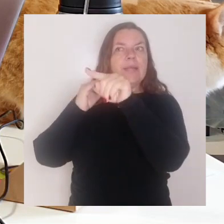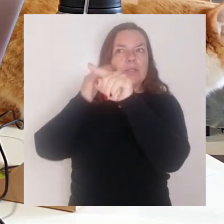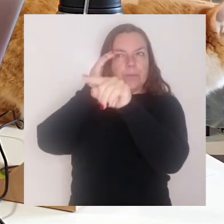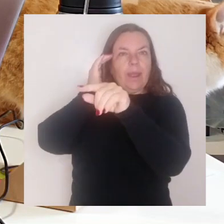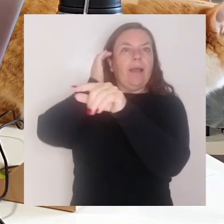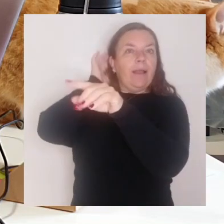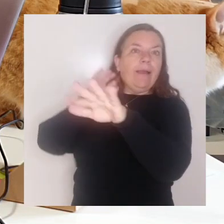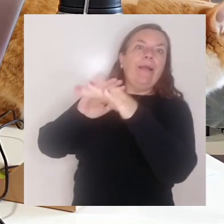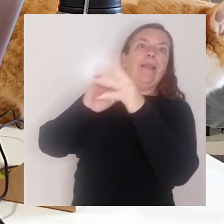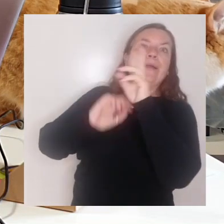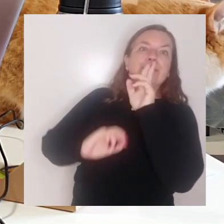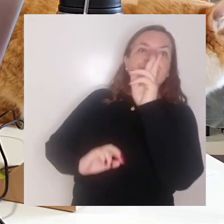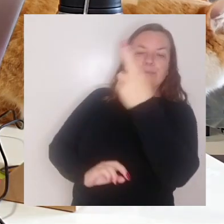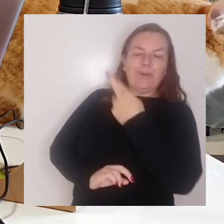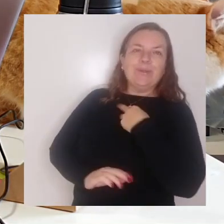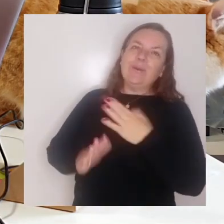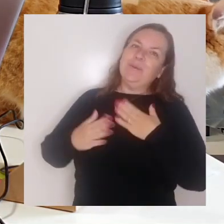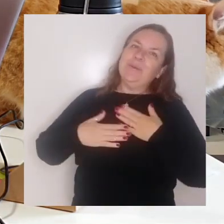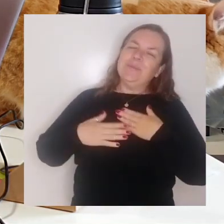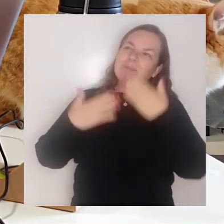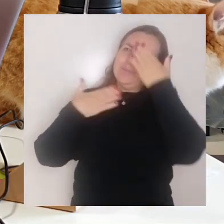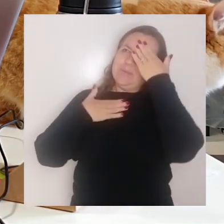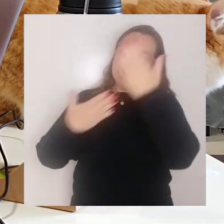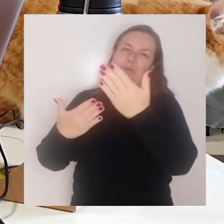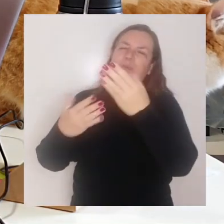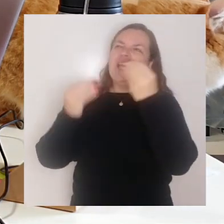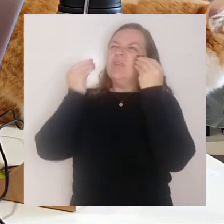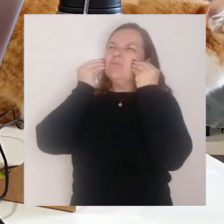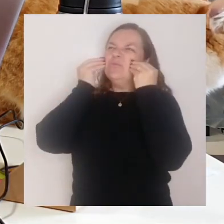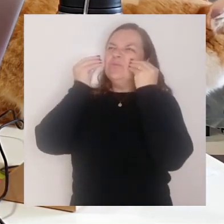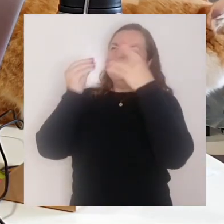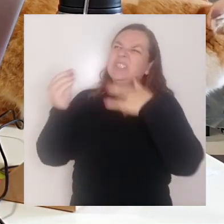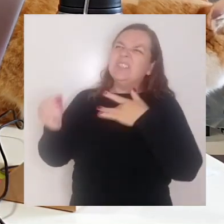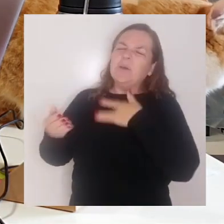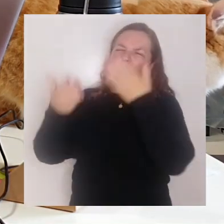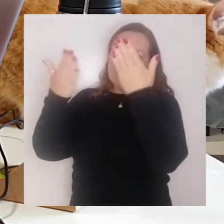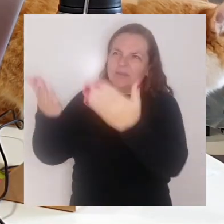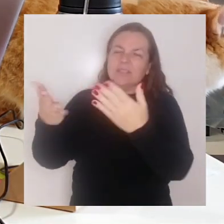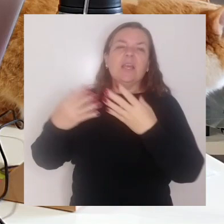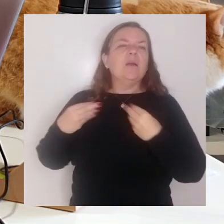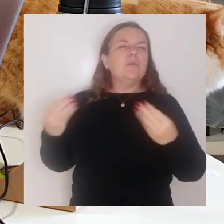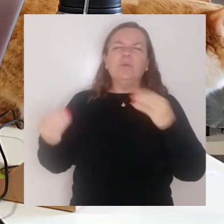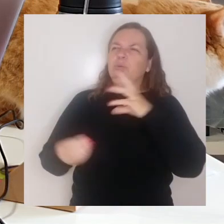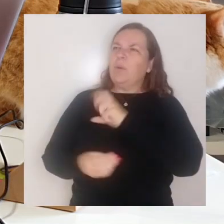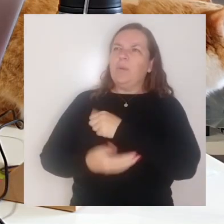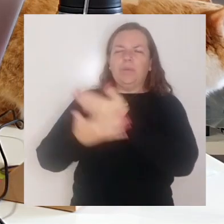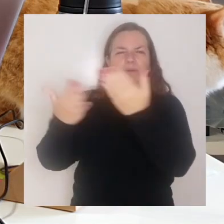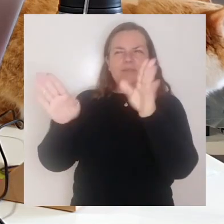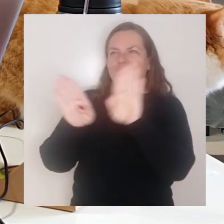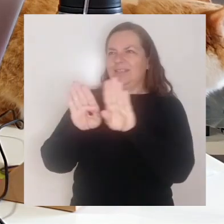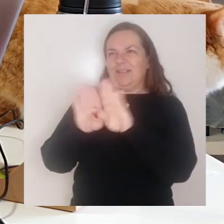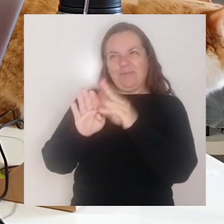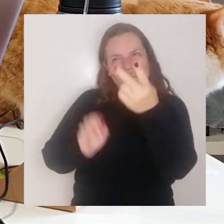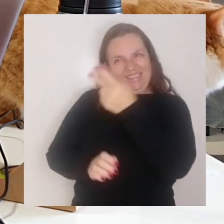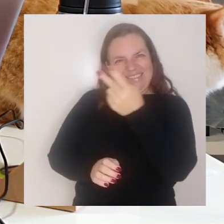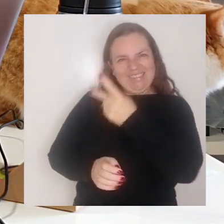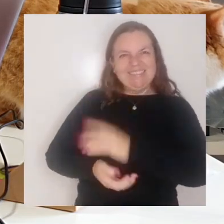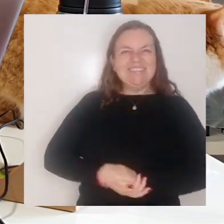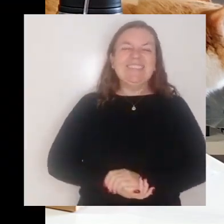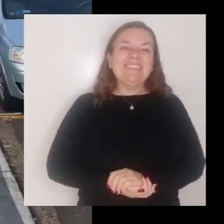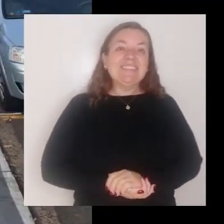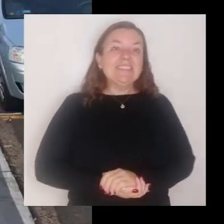ela e ela, queridíssima, respondeu. Muito obrigada, Eva. Muita saúde para você e muito amor para você e o seu